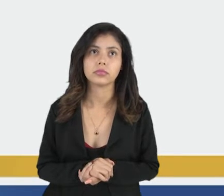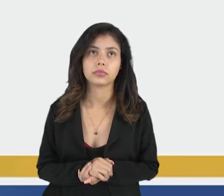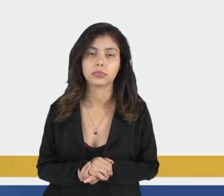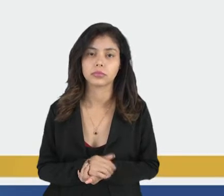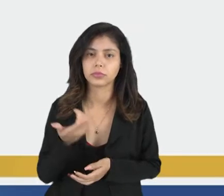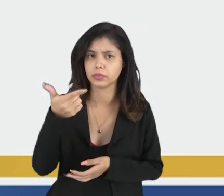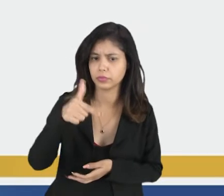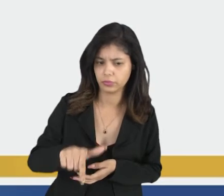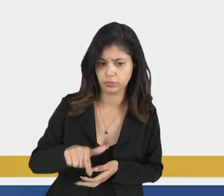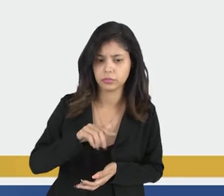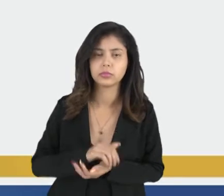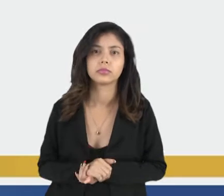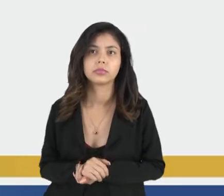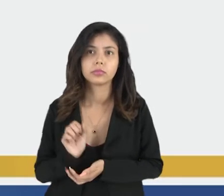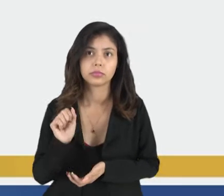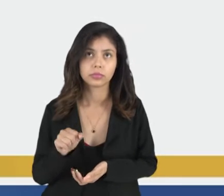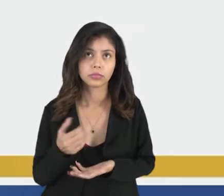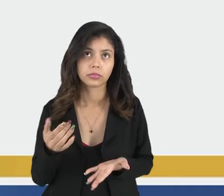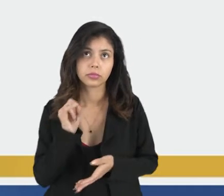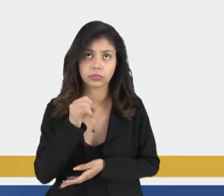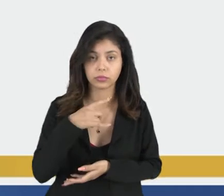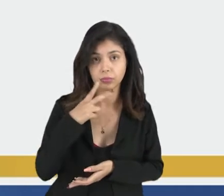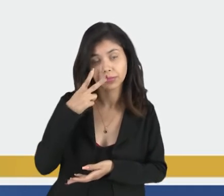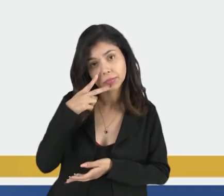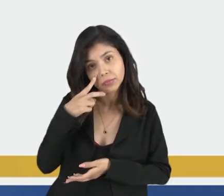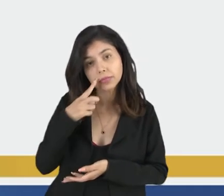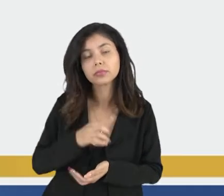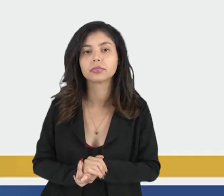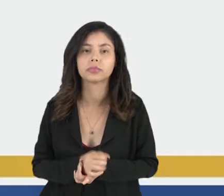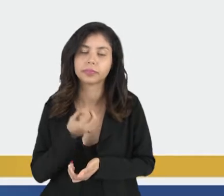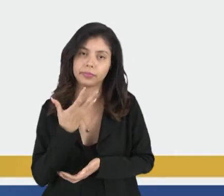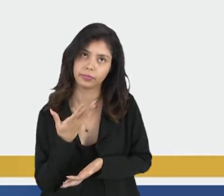estou repetindo ele. Se vocês olharem bem,